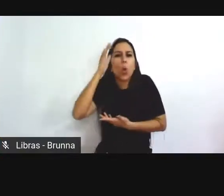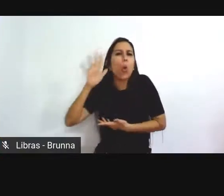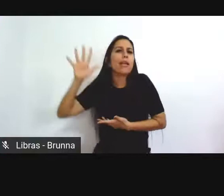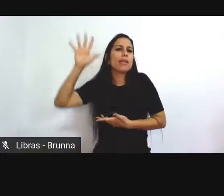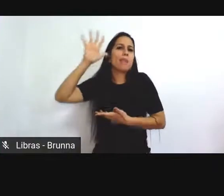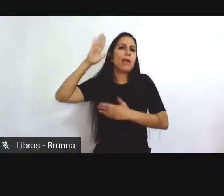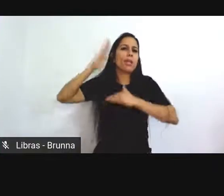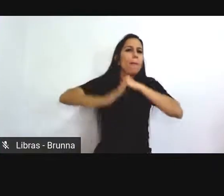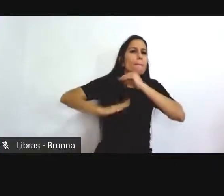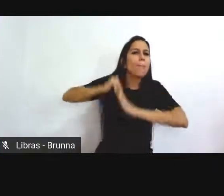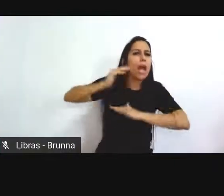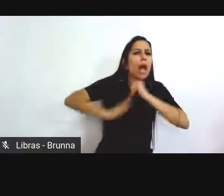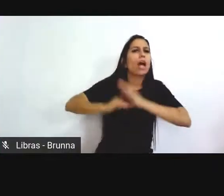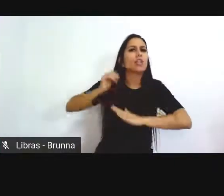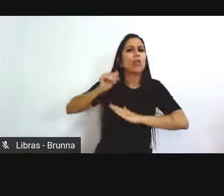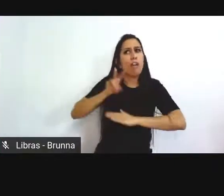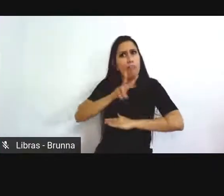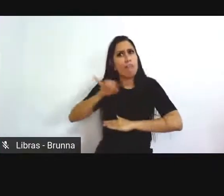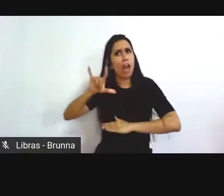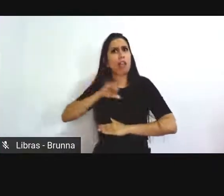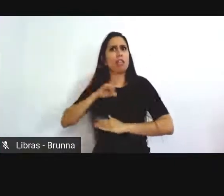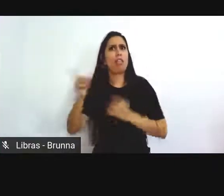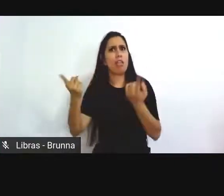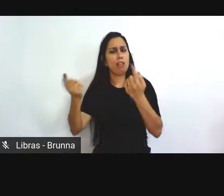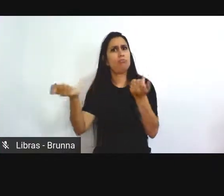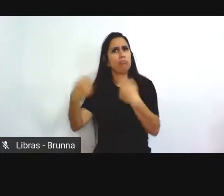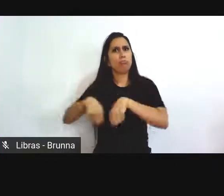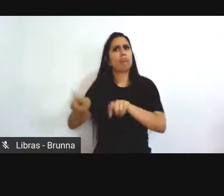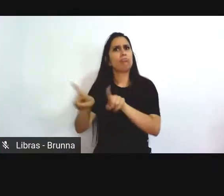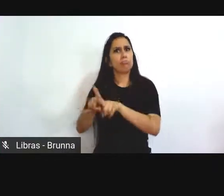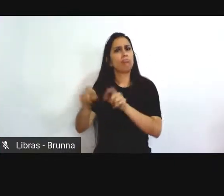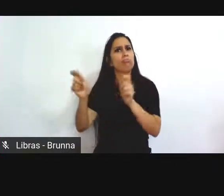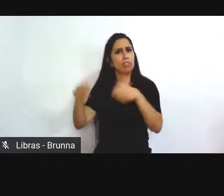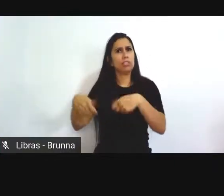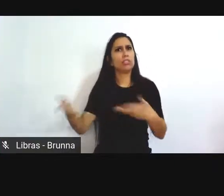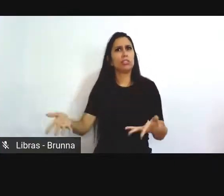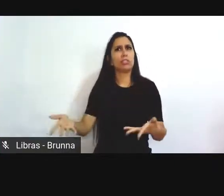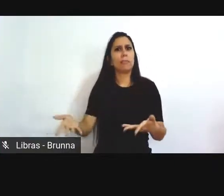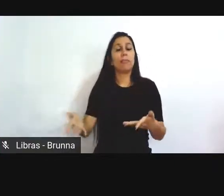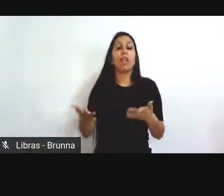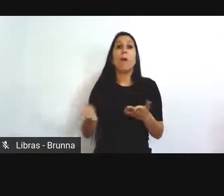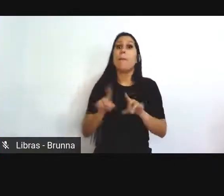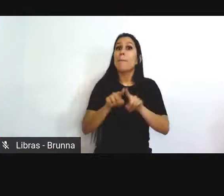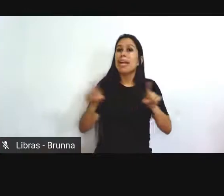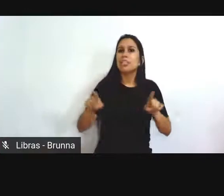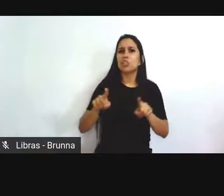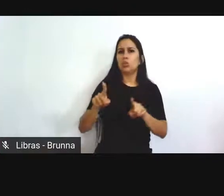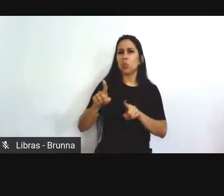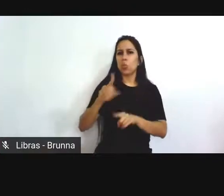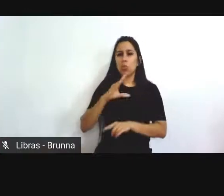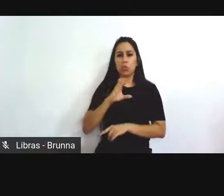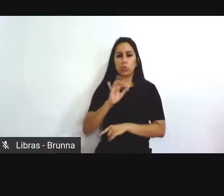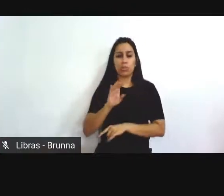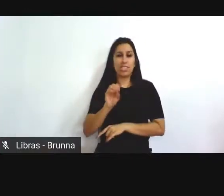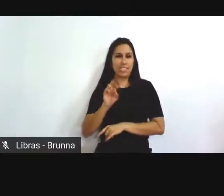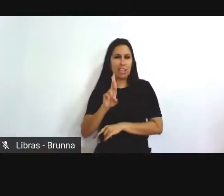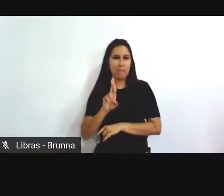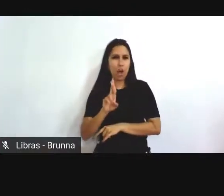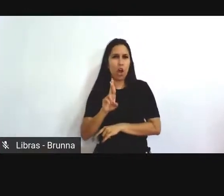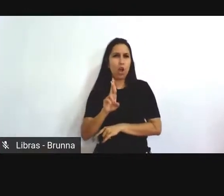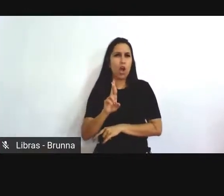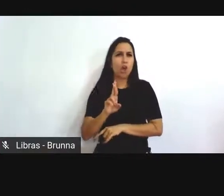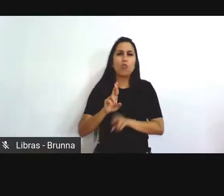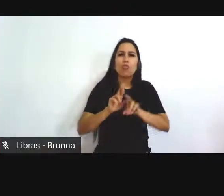vai haver também. Né? Mas eu acho que o diferencial do CEFOR é que ele tem, no seu universo, nos seus professores,